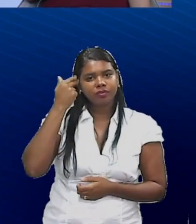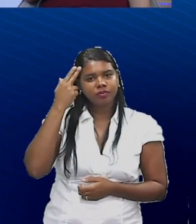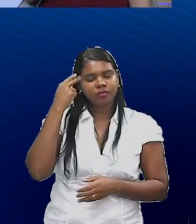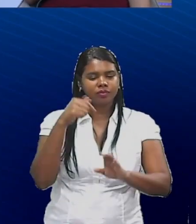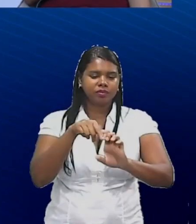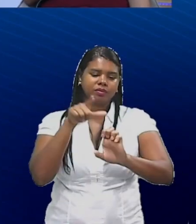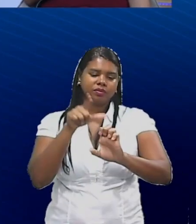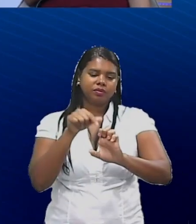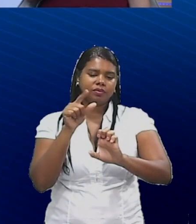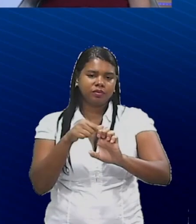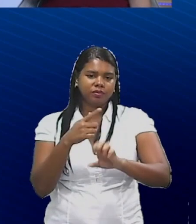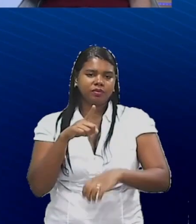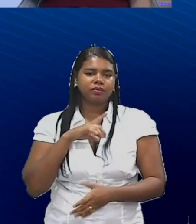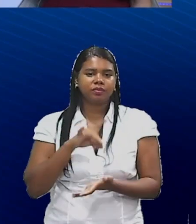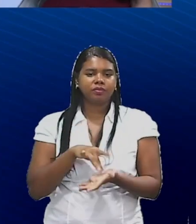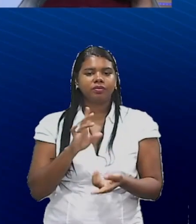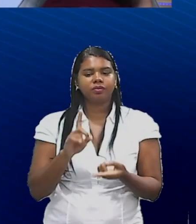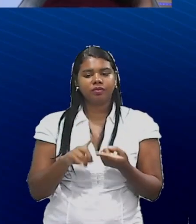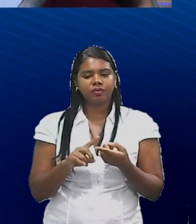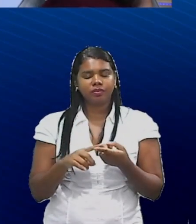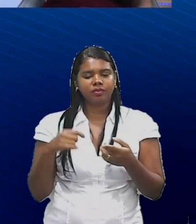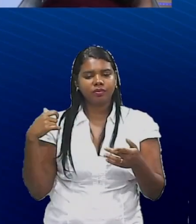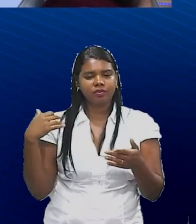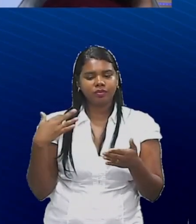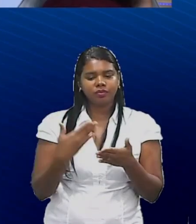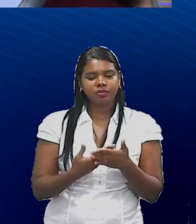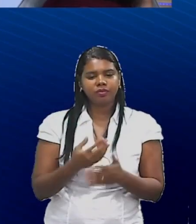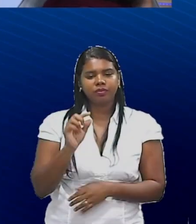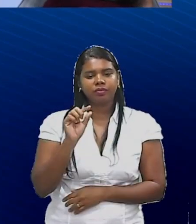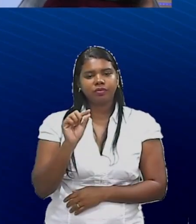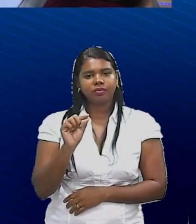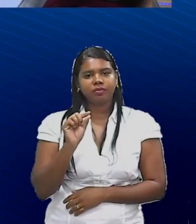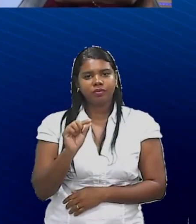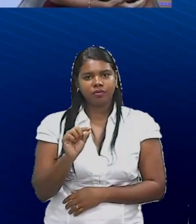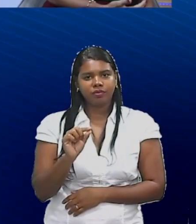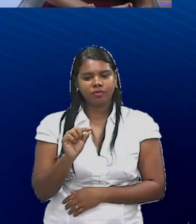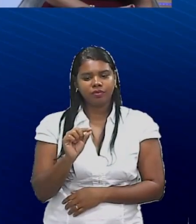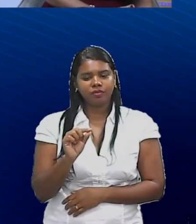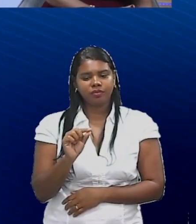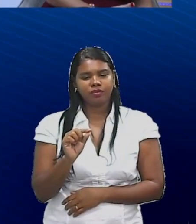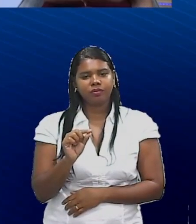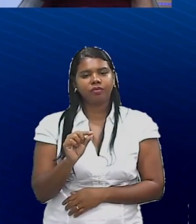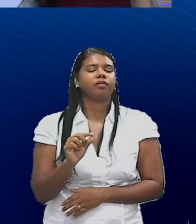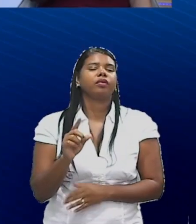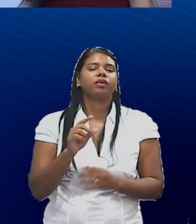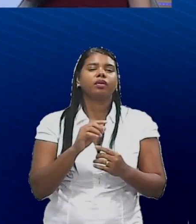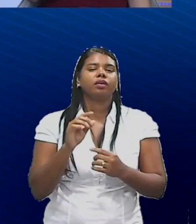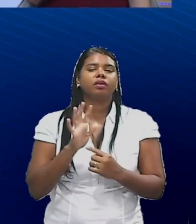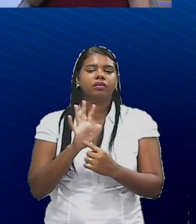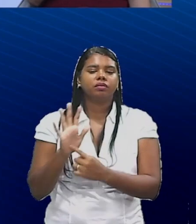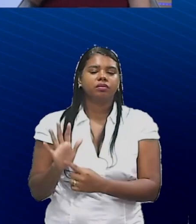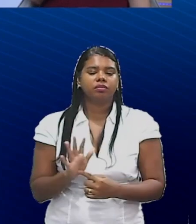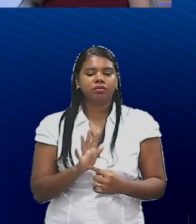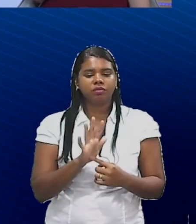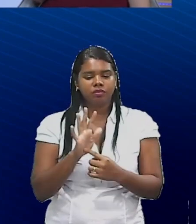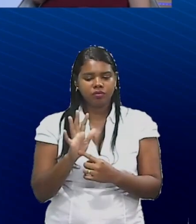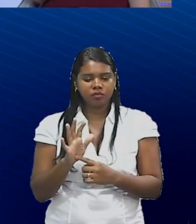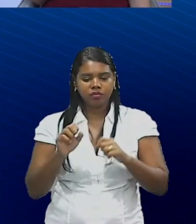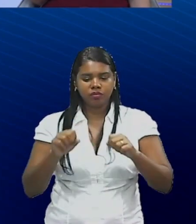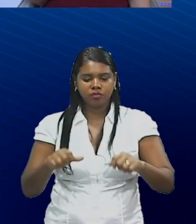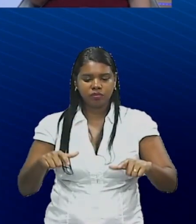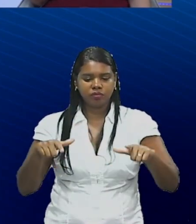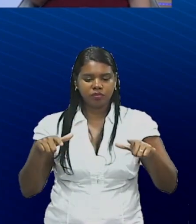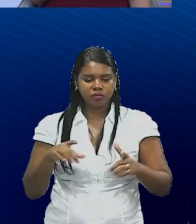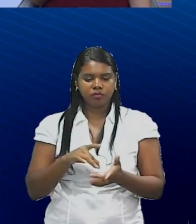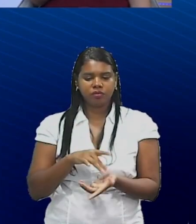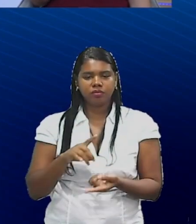vai ter essa certificação quando passar pelo processo de quê? De auditoria externa, conduzida por um órgão certificador